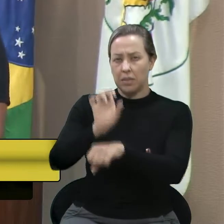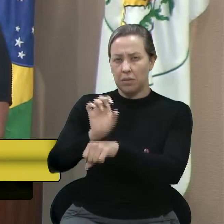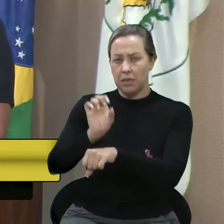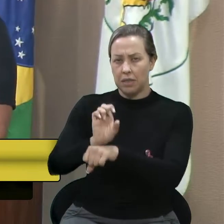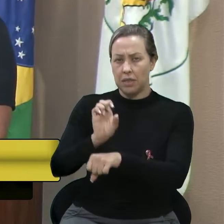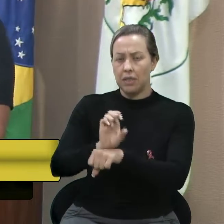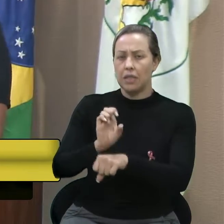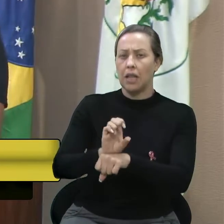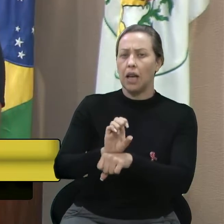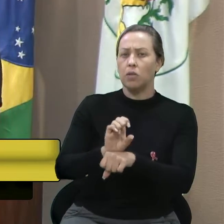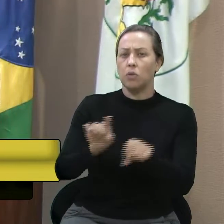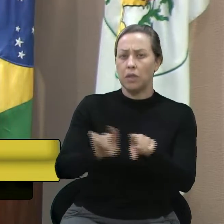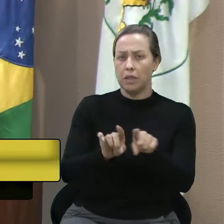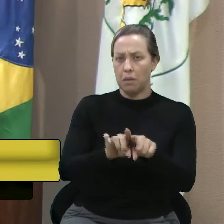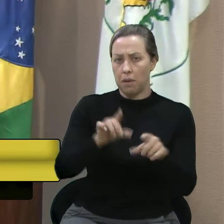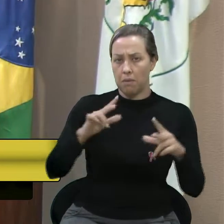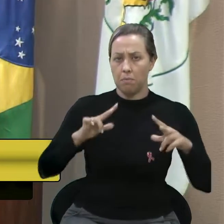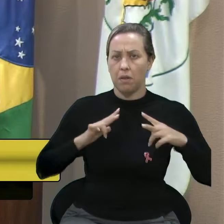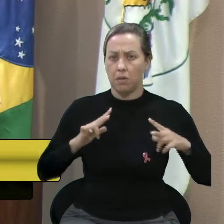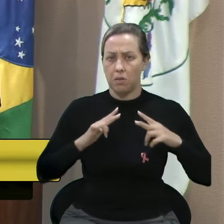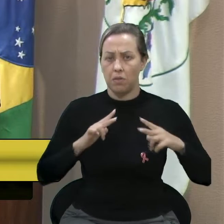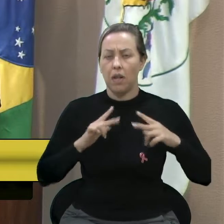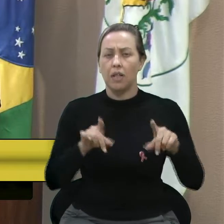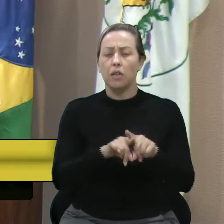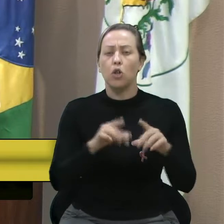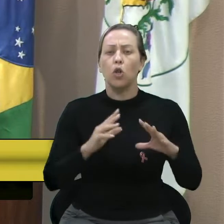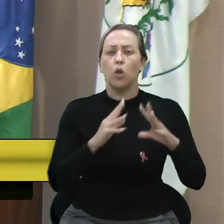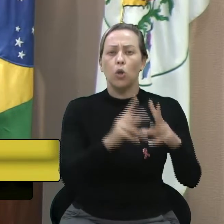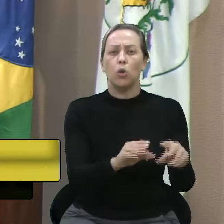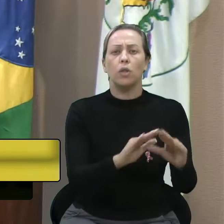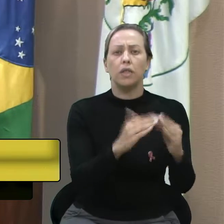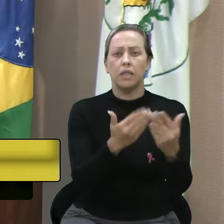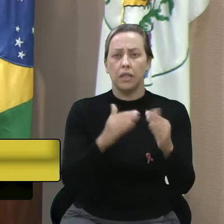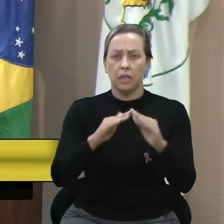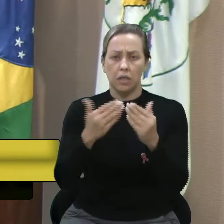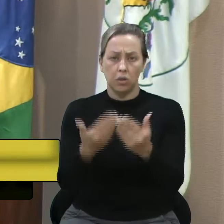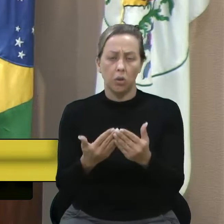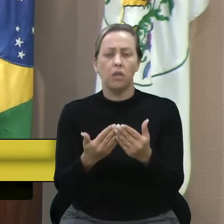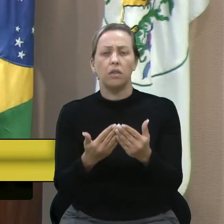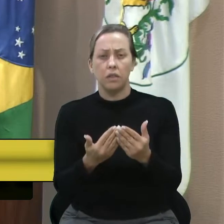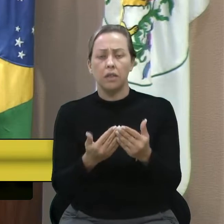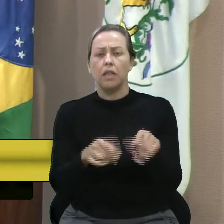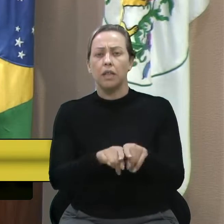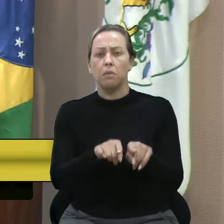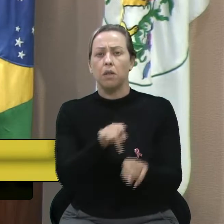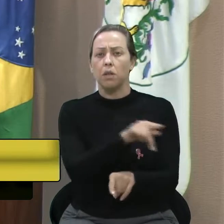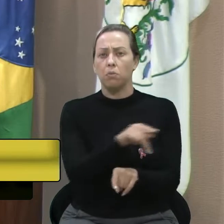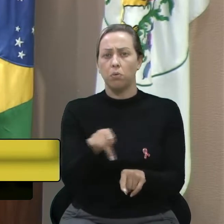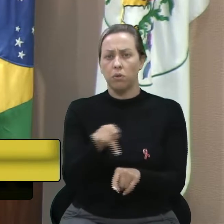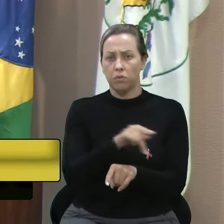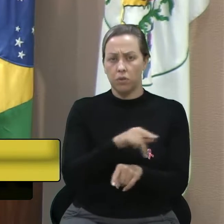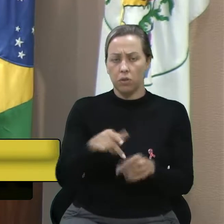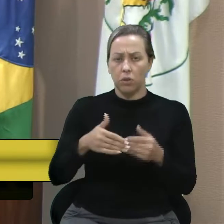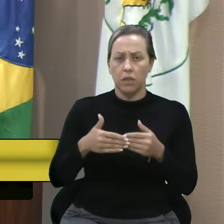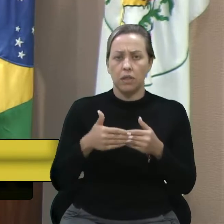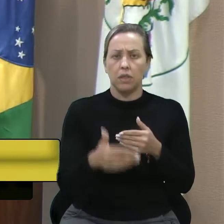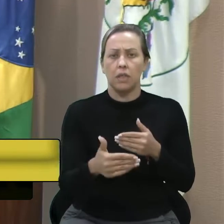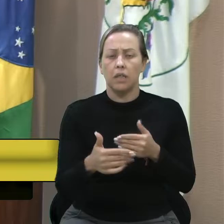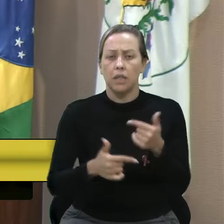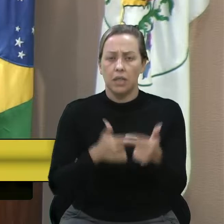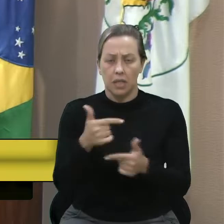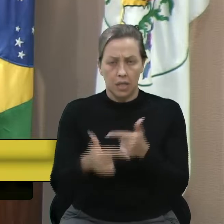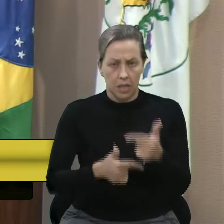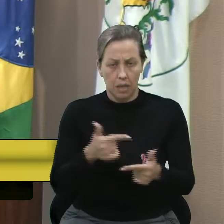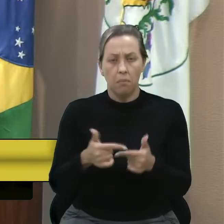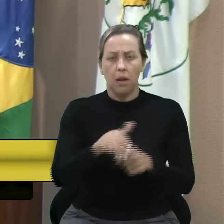estadual, da rede privada, né, bem como todas as escolas da rede privada e os professores que atuam, né,